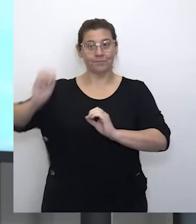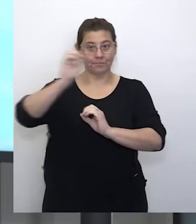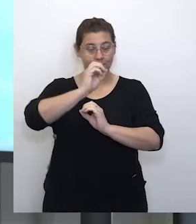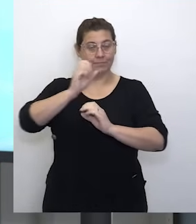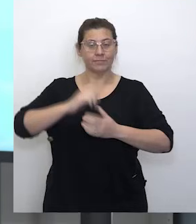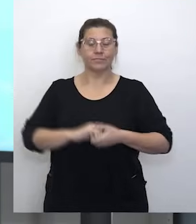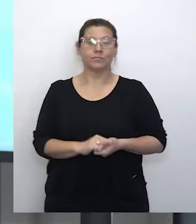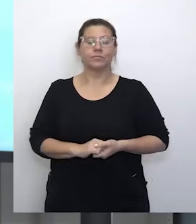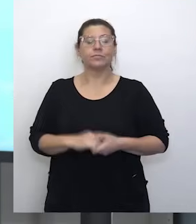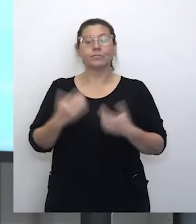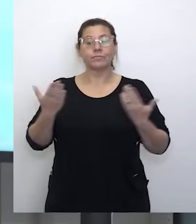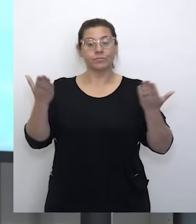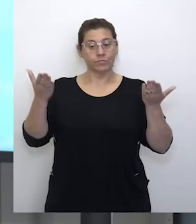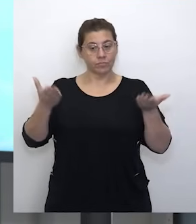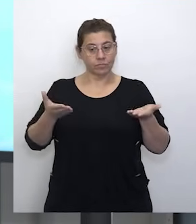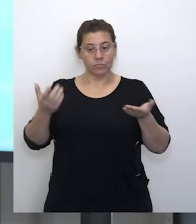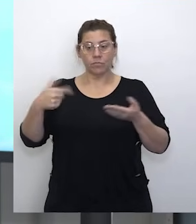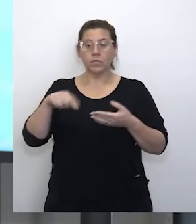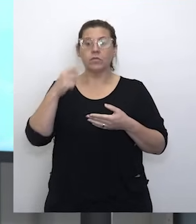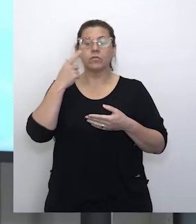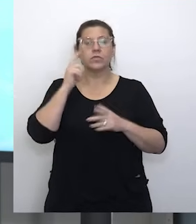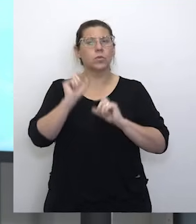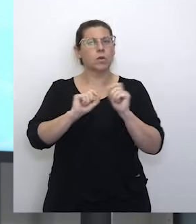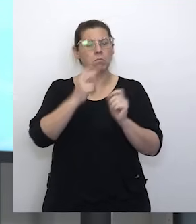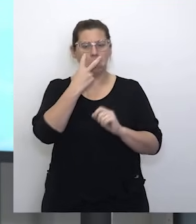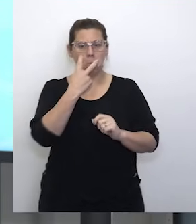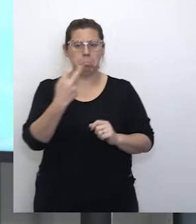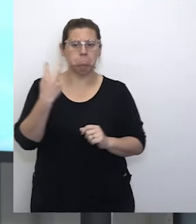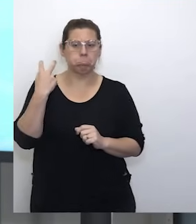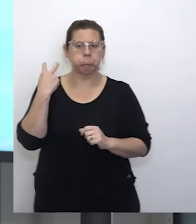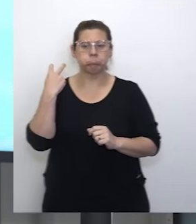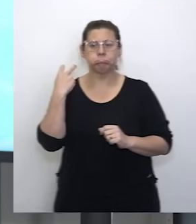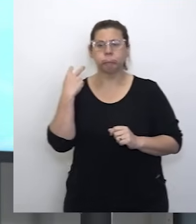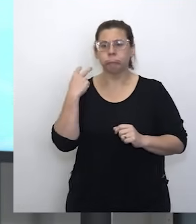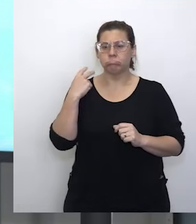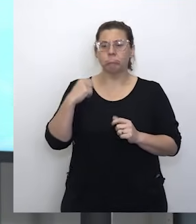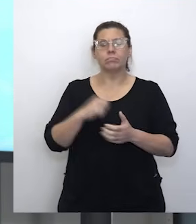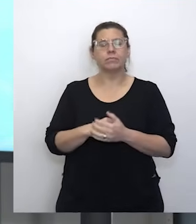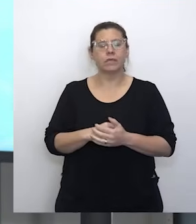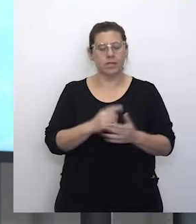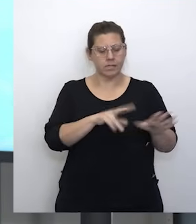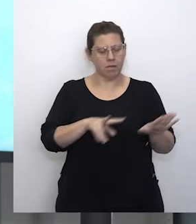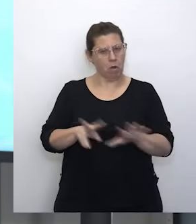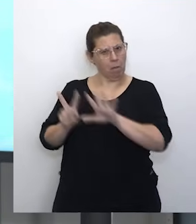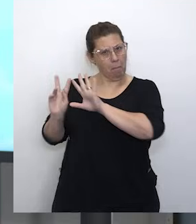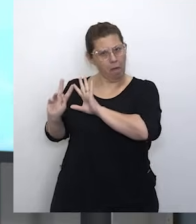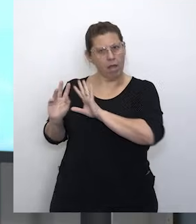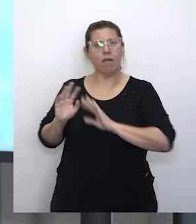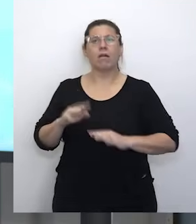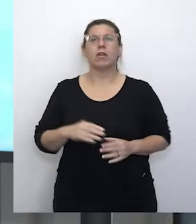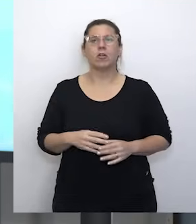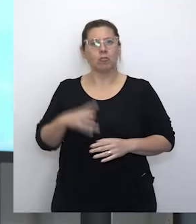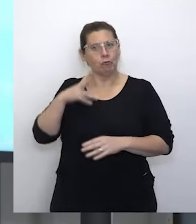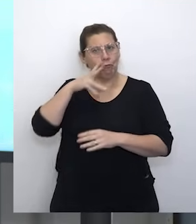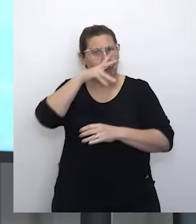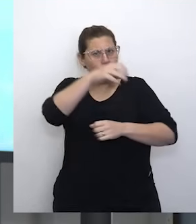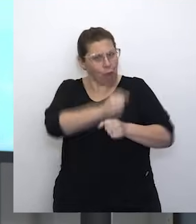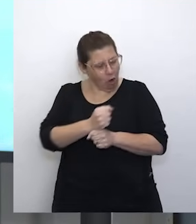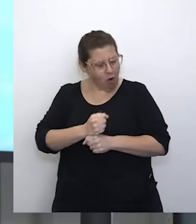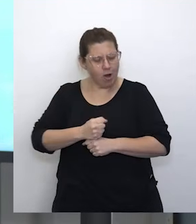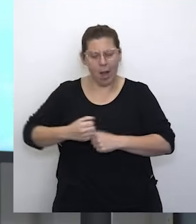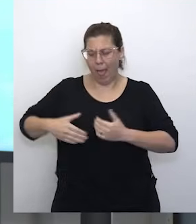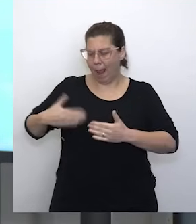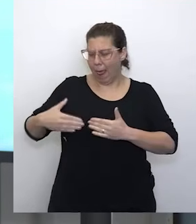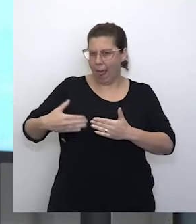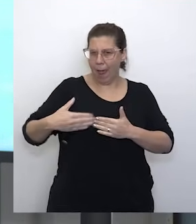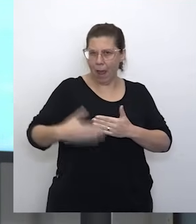Mídias. Então hoje, né, nós vamos fazer uma retomada. Vocês lembram que na semana passada a gente começou aí com força total, já